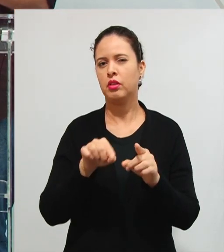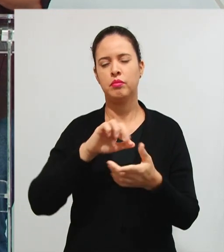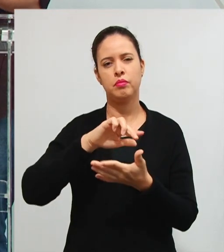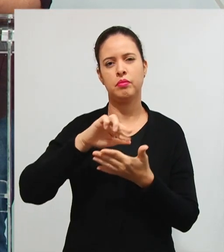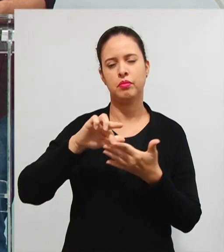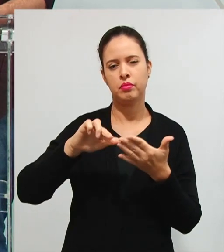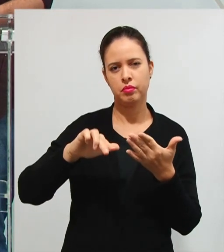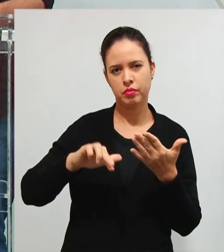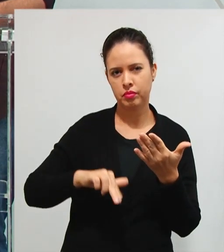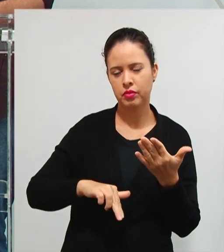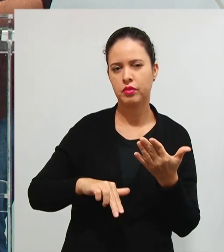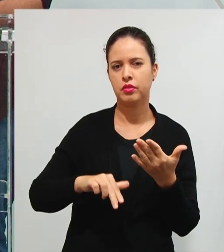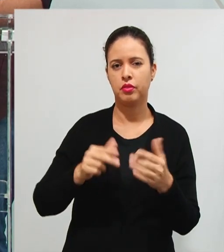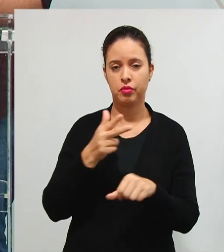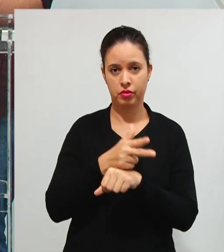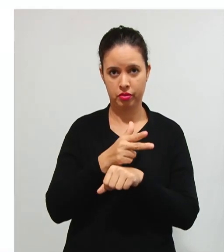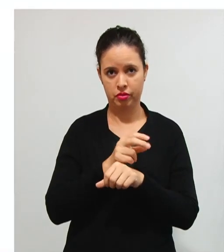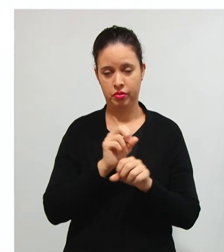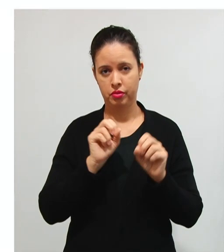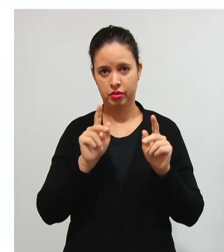sobre determinados vídeos.